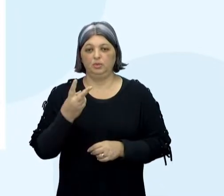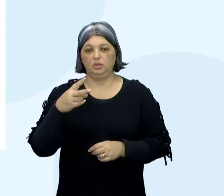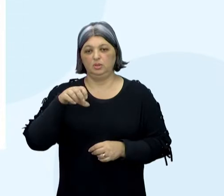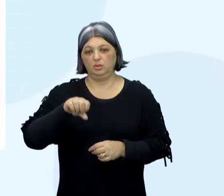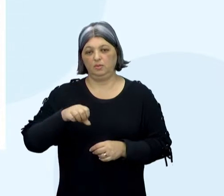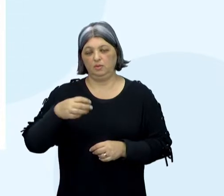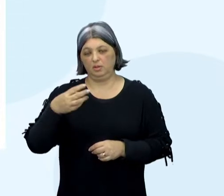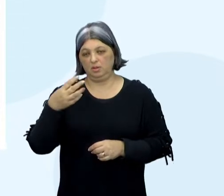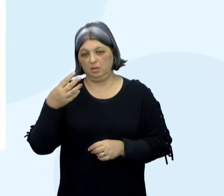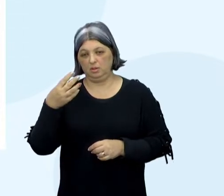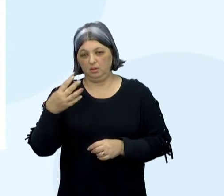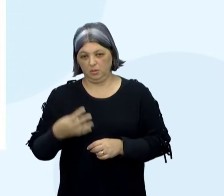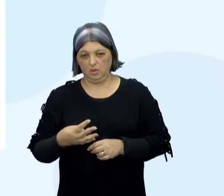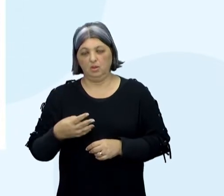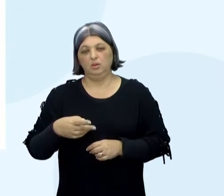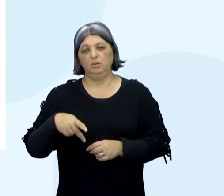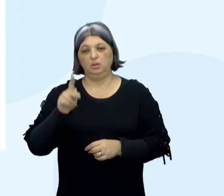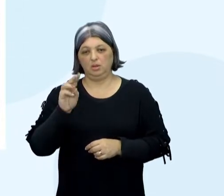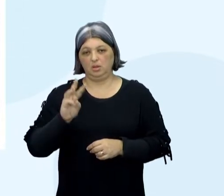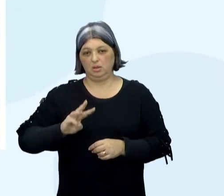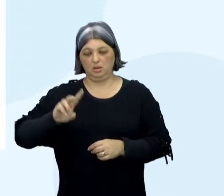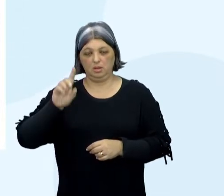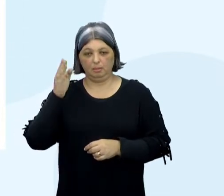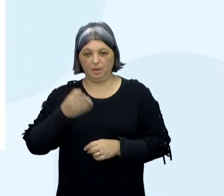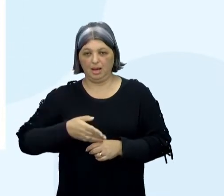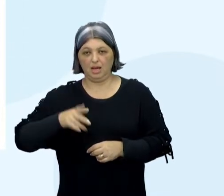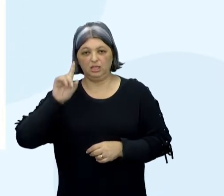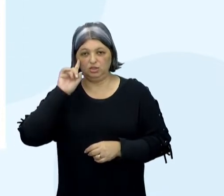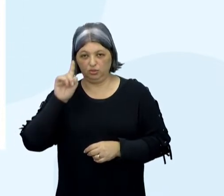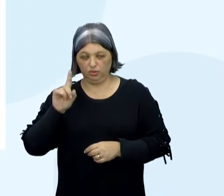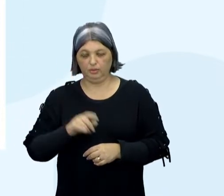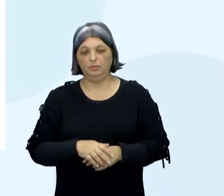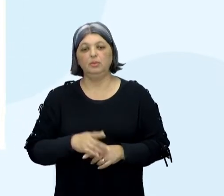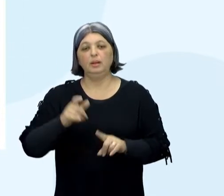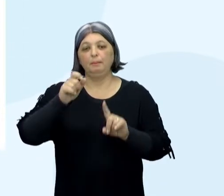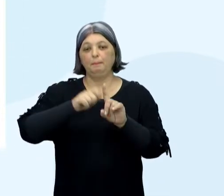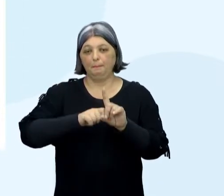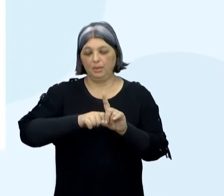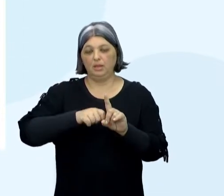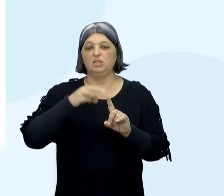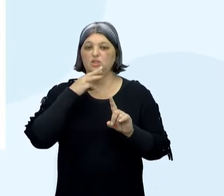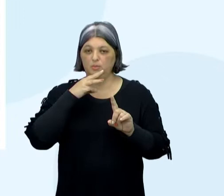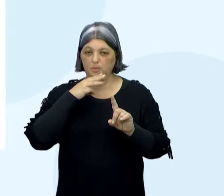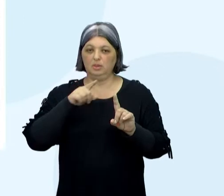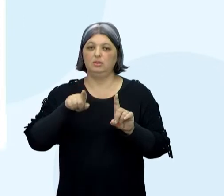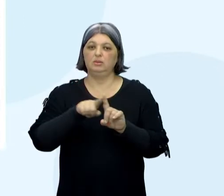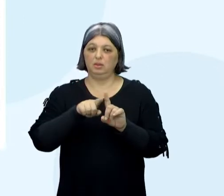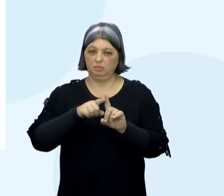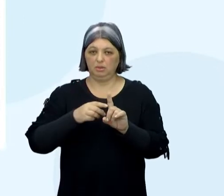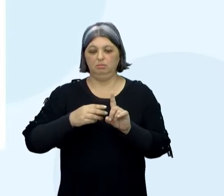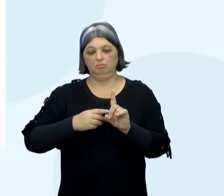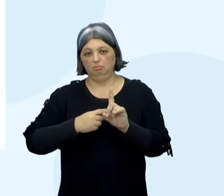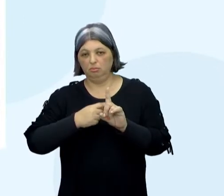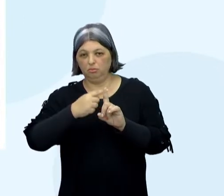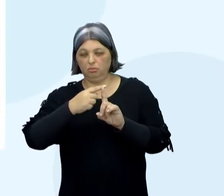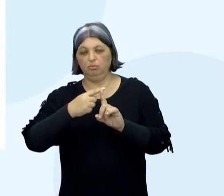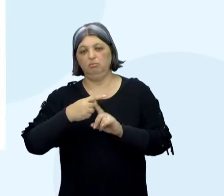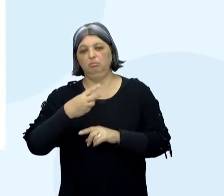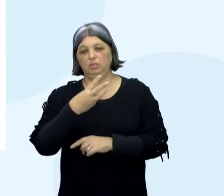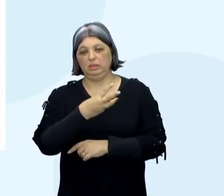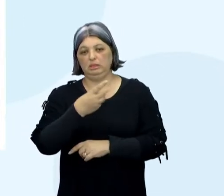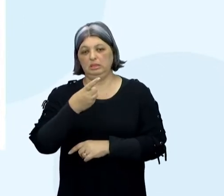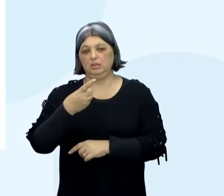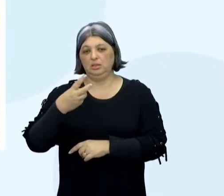294 quilowatts por dia. E no mês de março aumentou um pouquinho, foi 313.